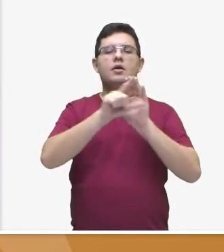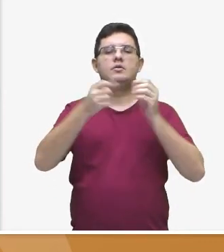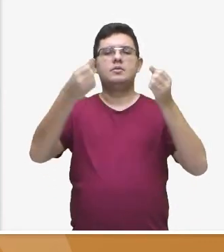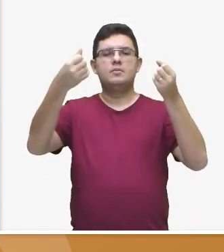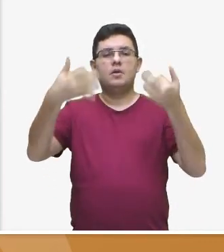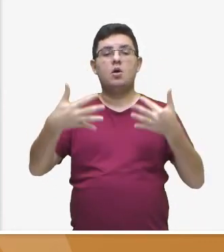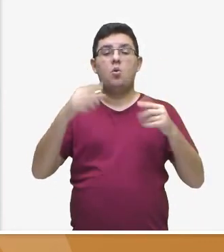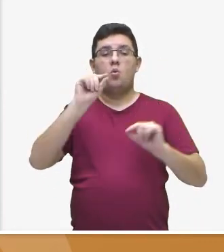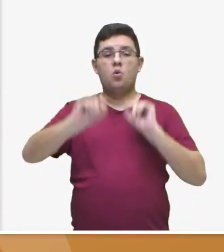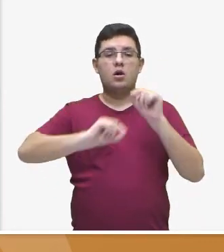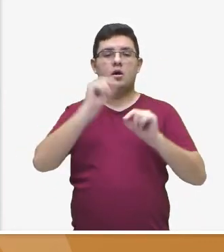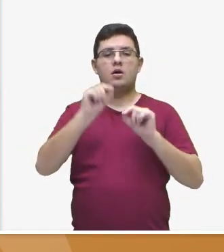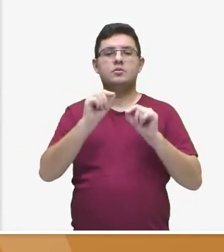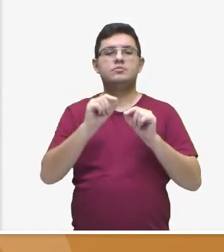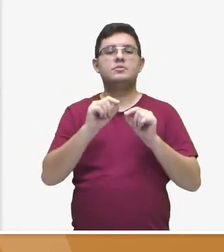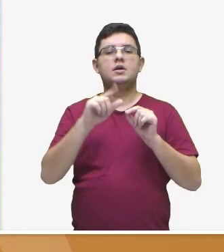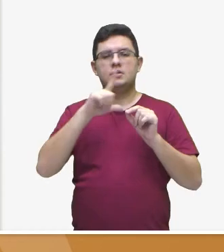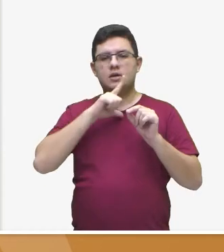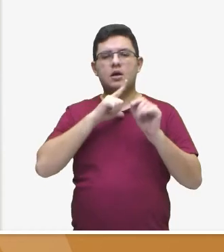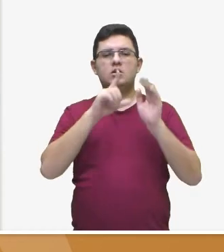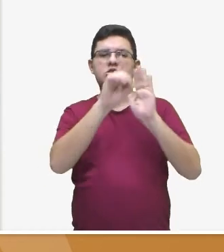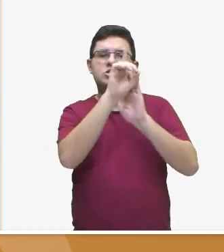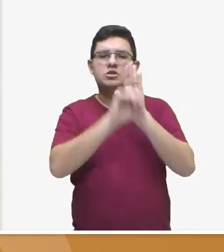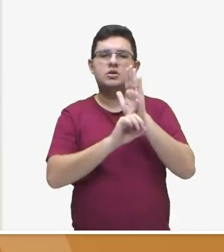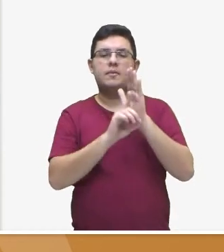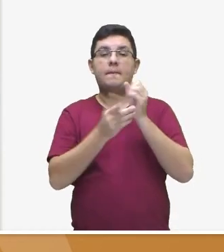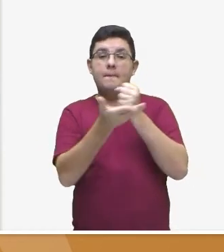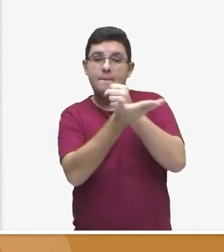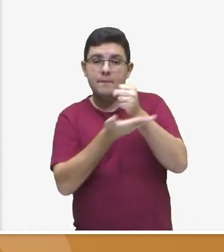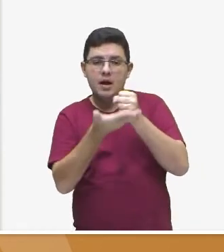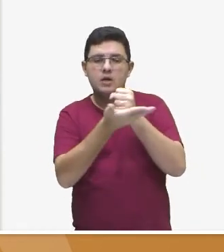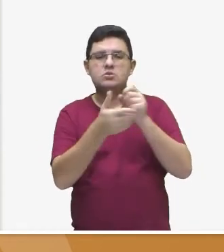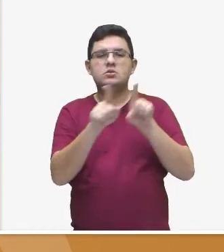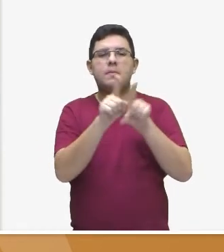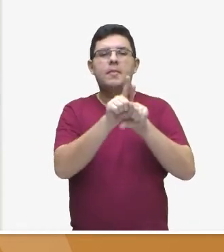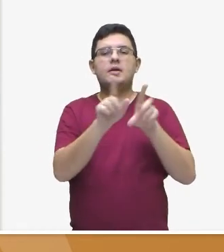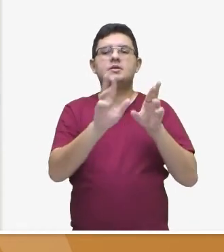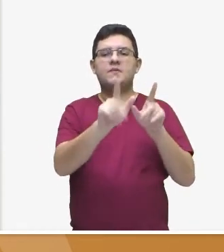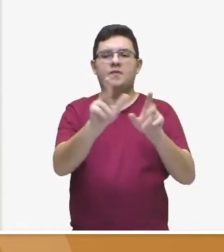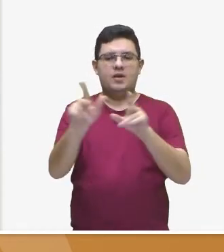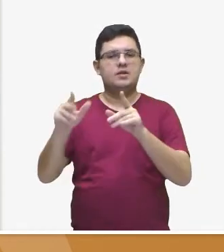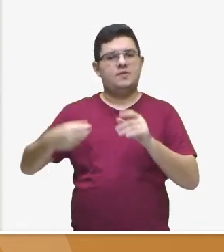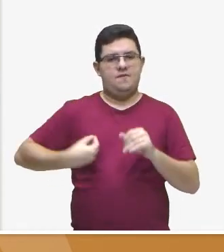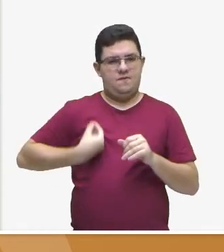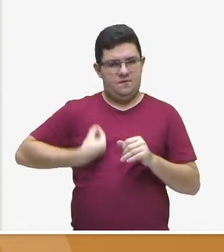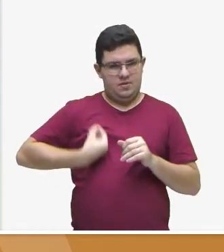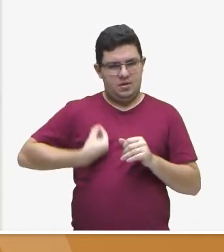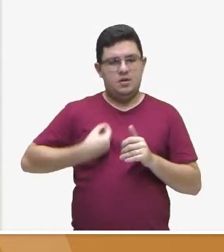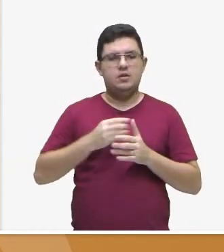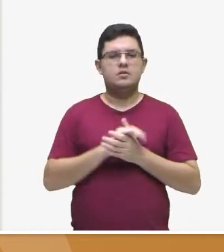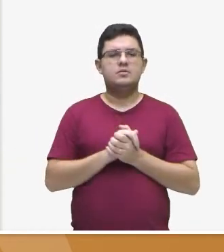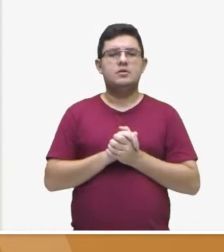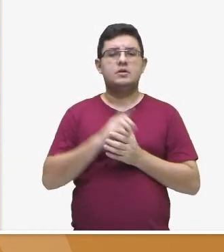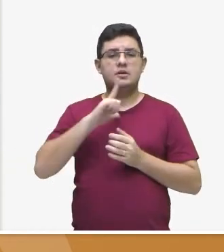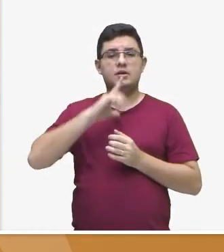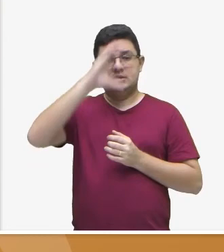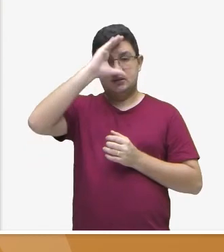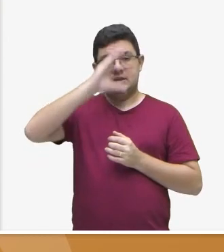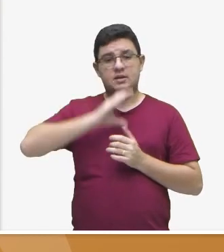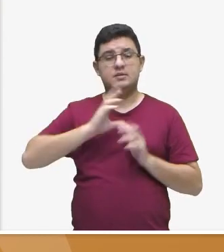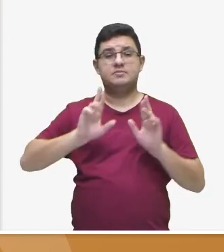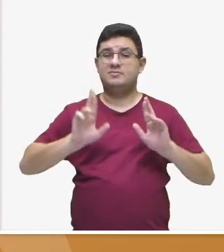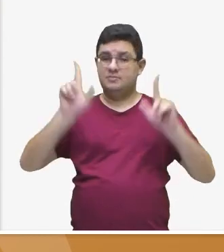da diferença, né, da cidadania, do direito à diferença, como esta cidadania diferenciada